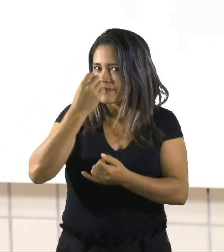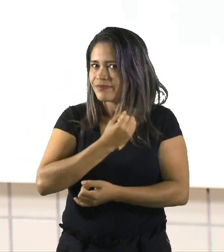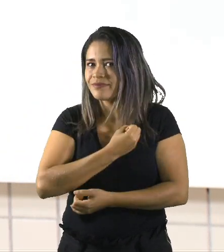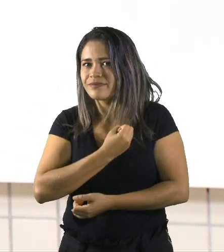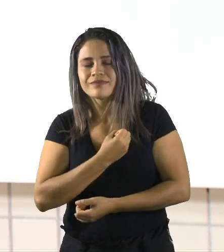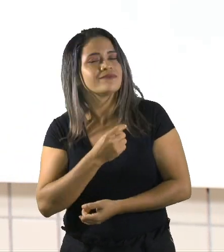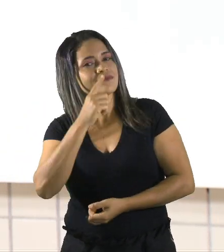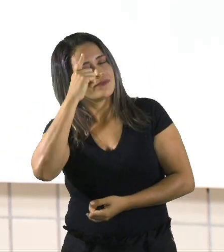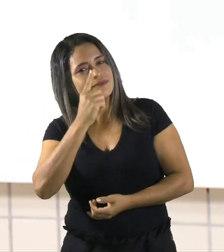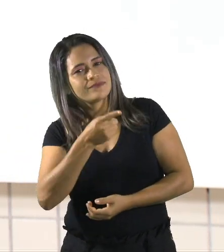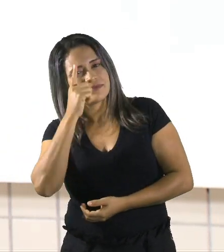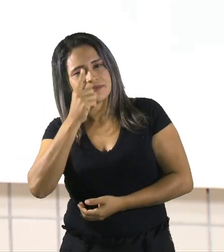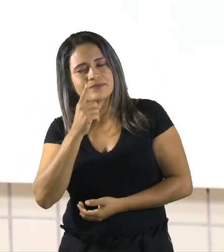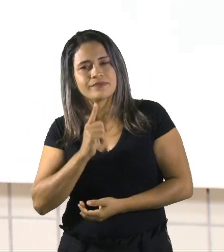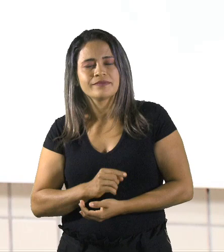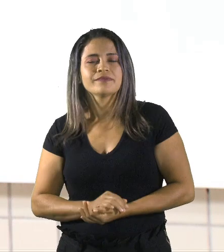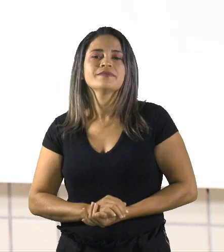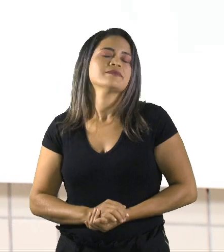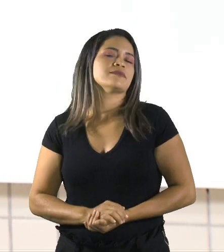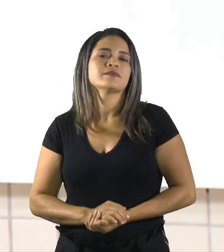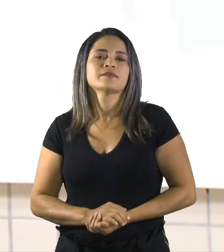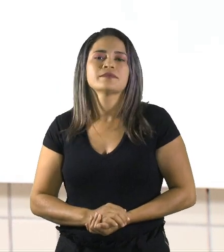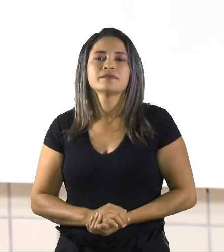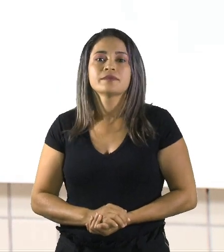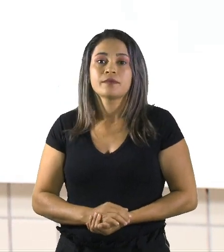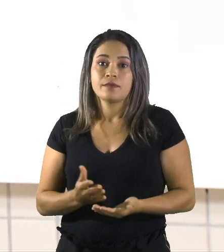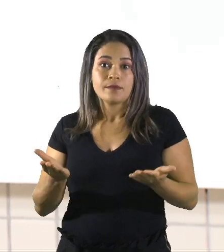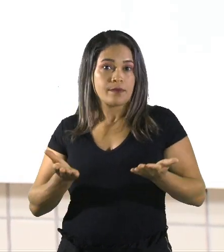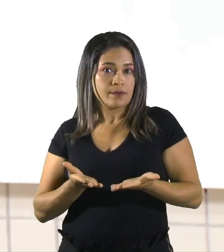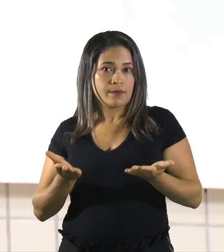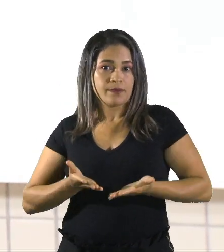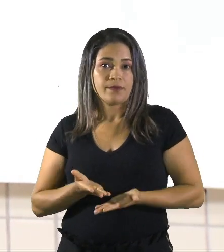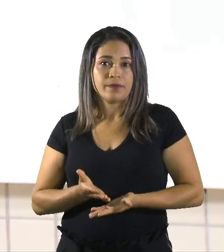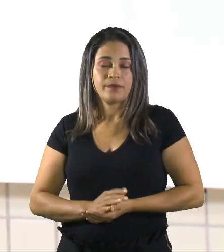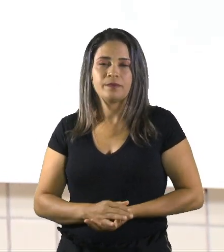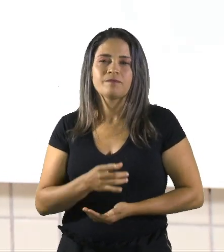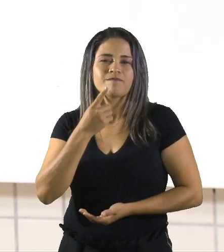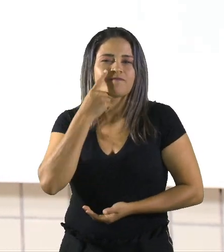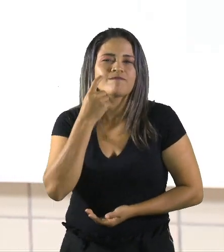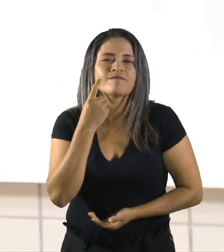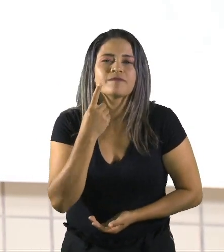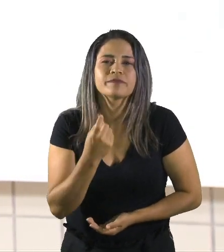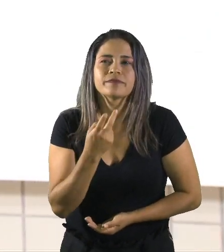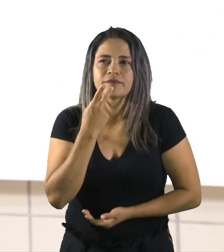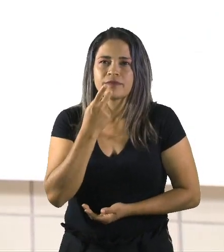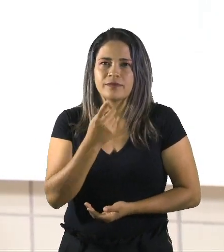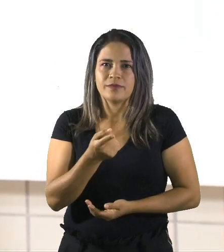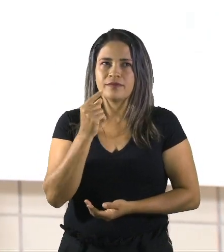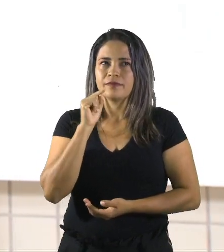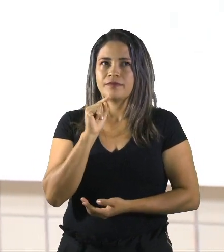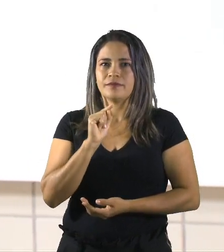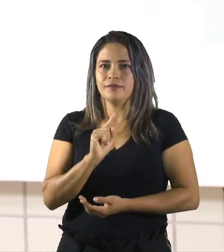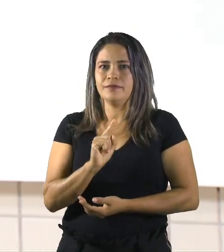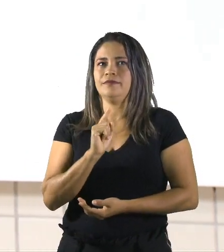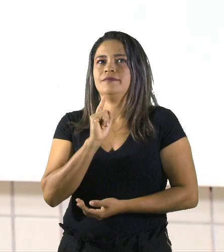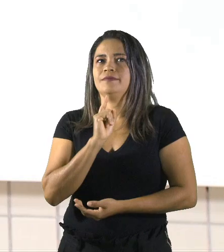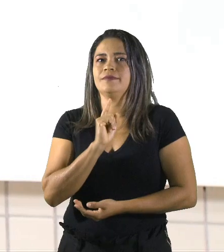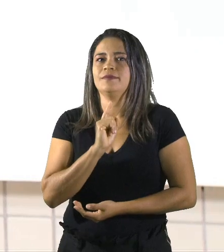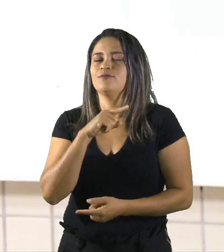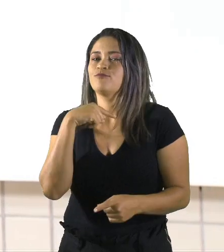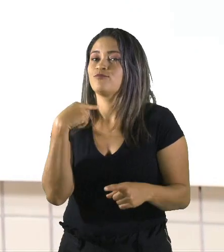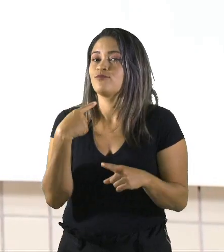né? os 6 comandos. Agora, uma coisa interessante, eu não disse para vocês, né,